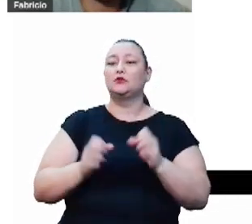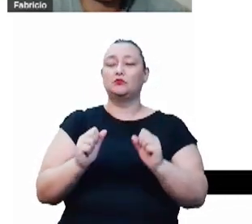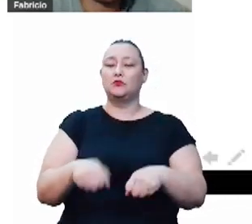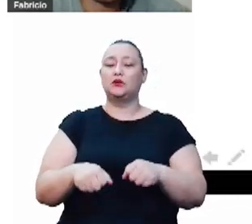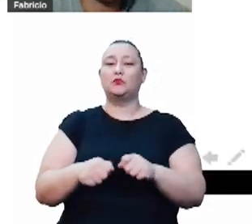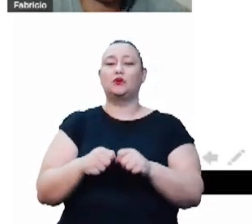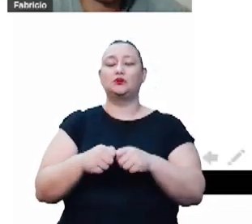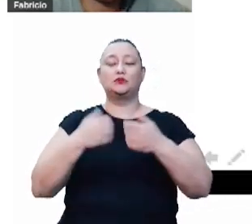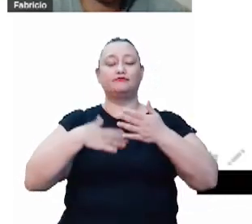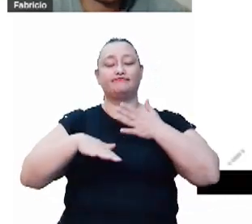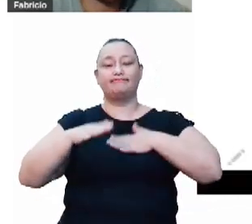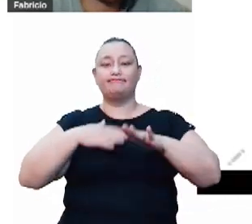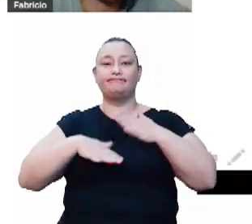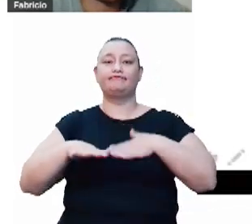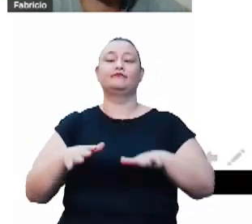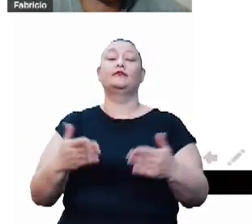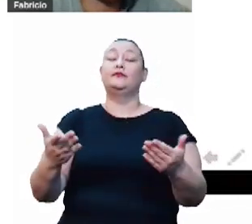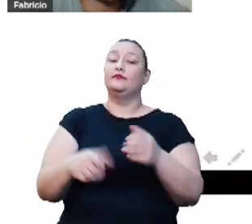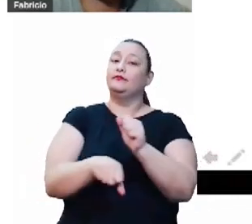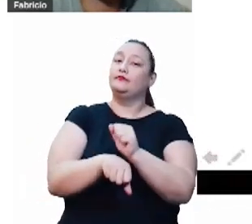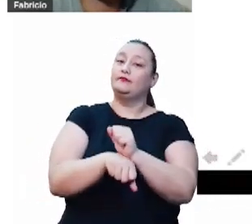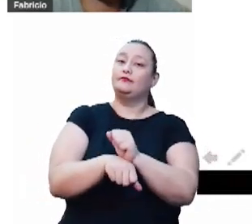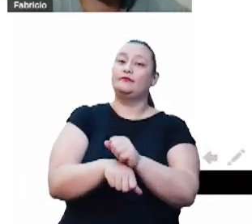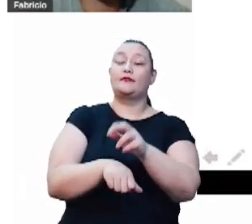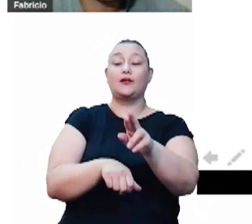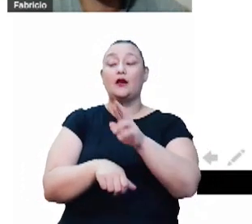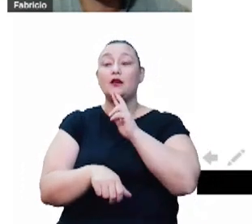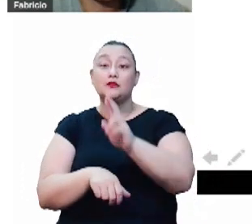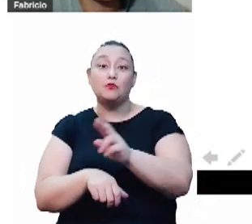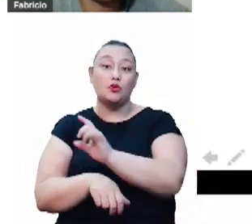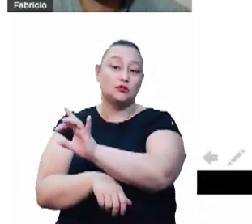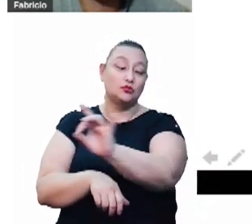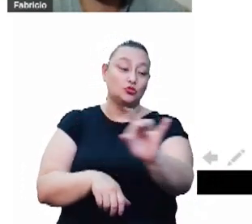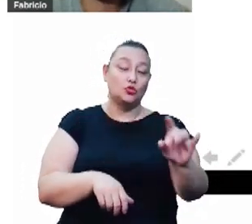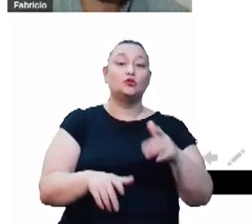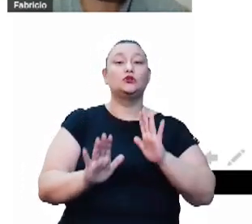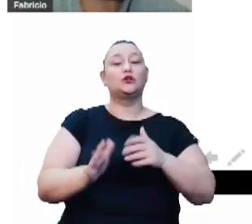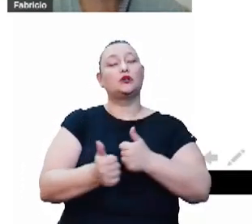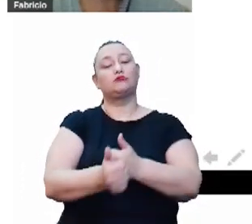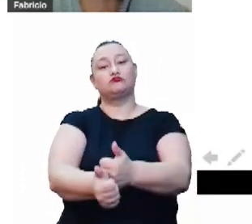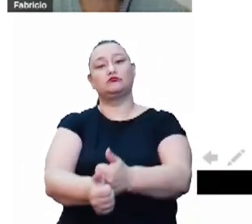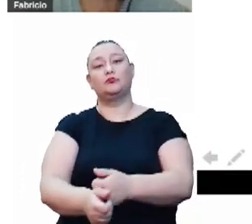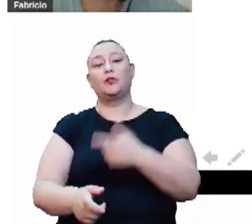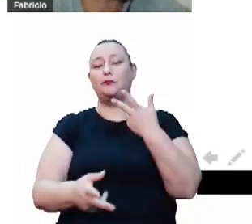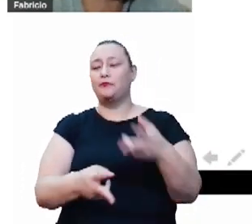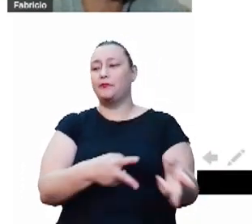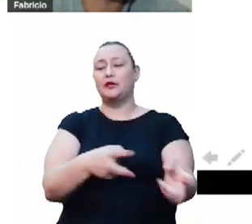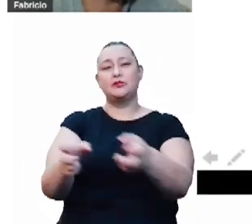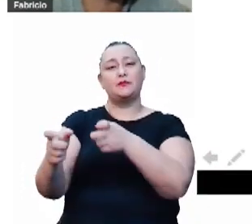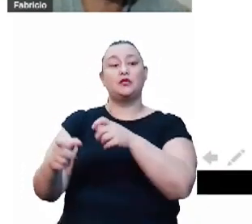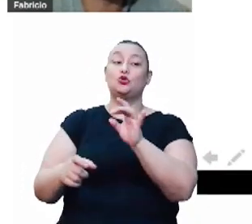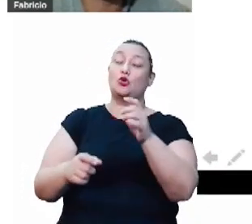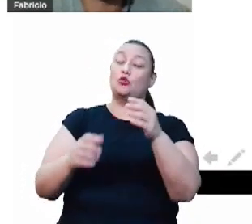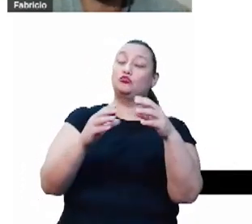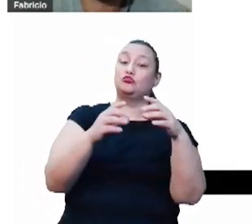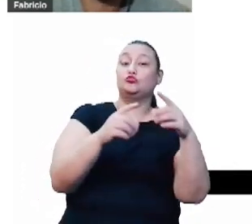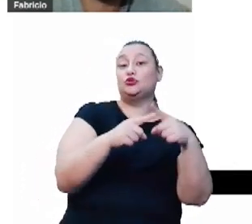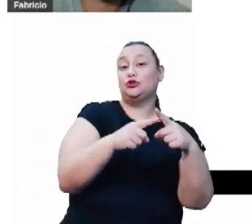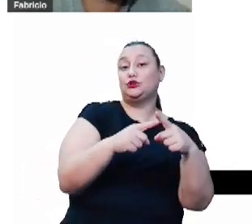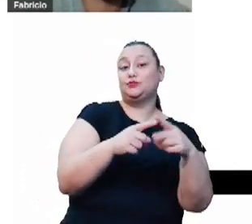essa tranquilidade e aguardar aí o resultado dos estudos clínicos em andamento, para a gente ver se de repente funciona só em um